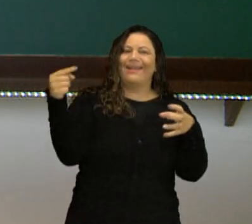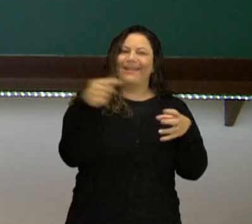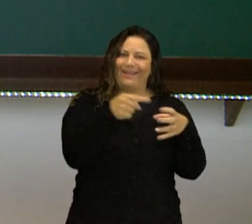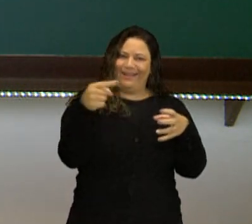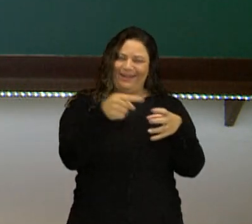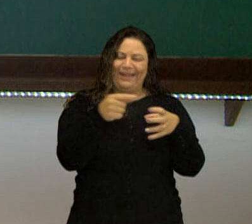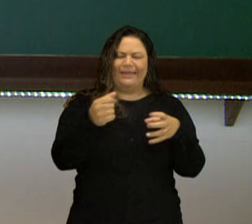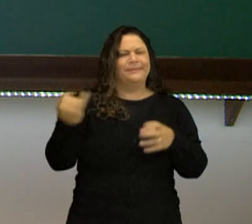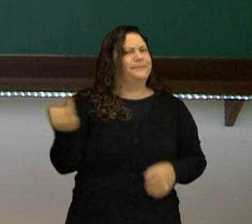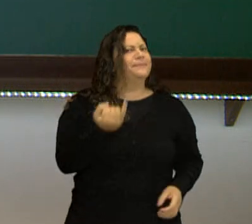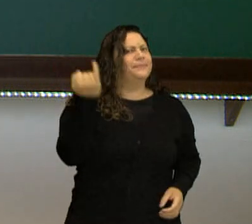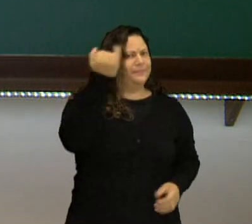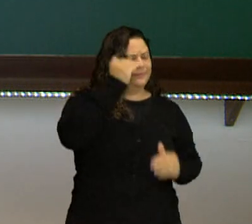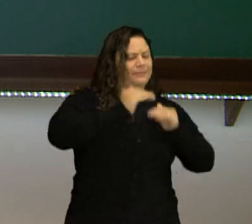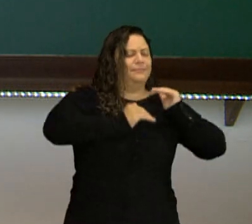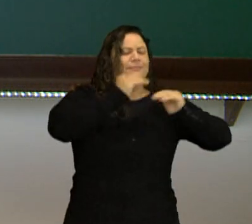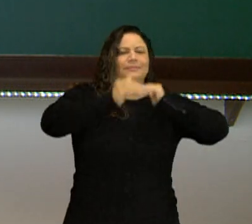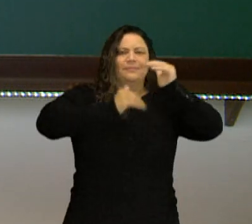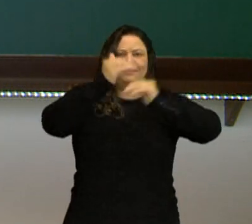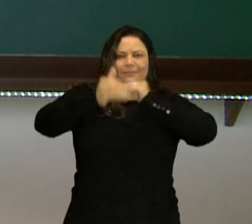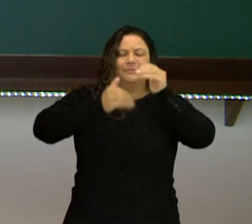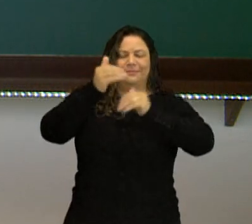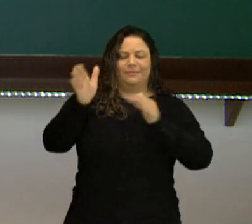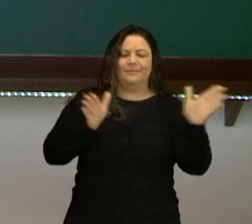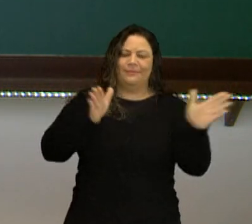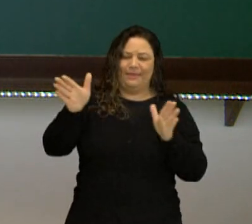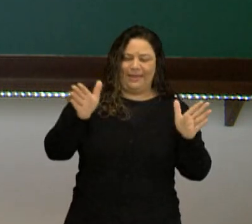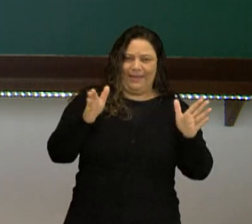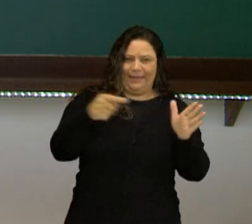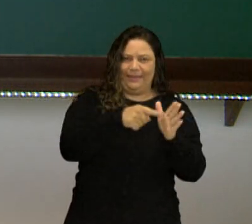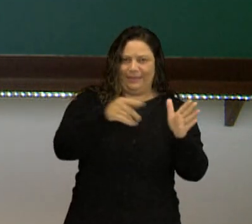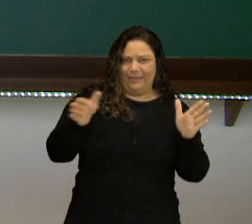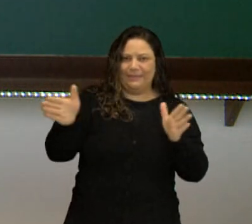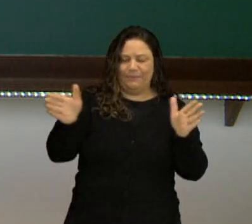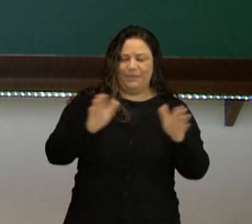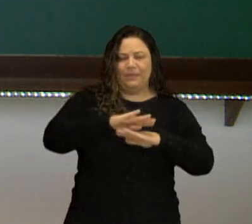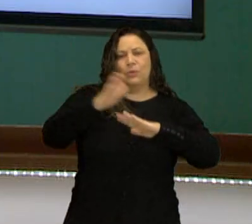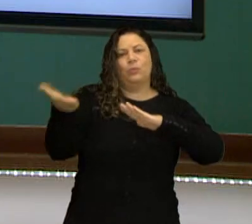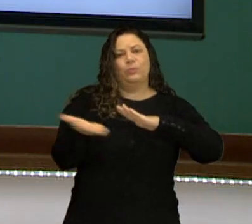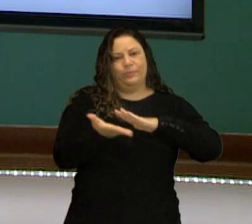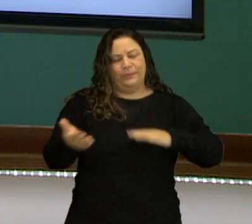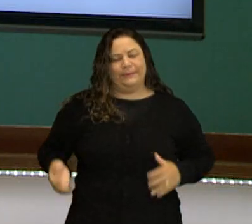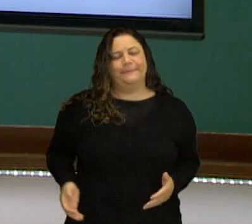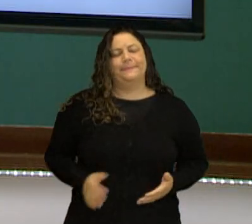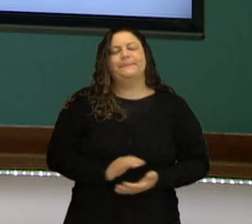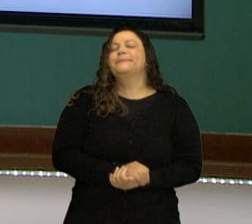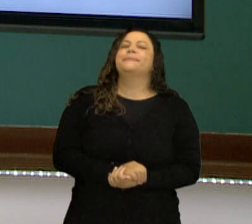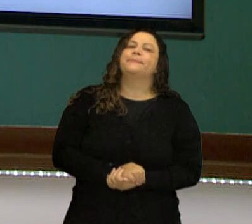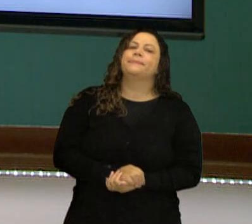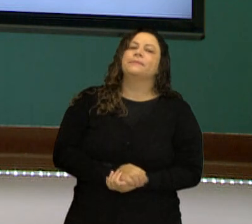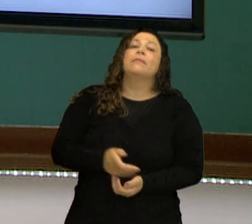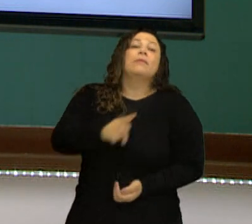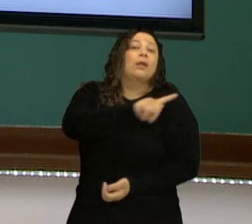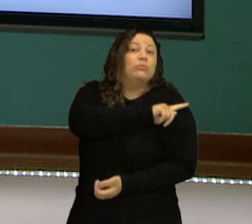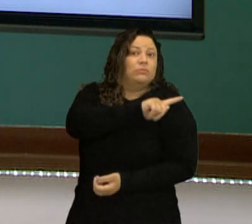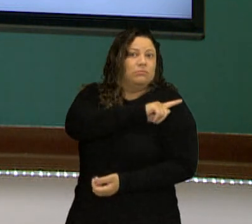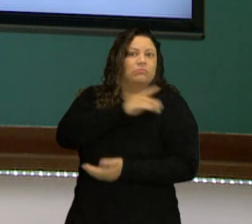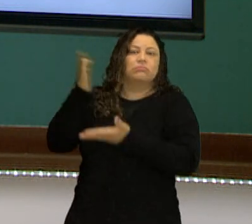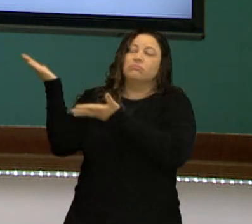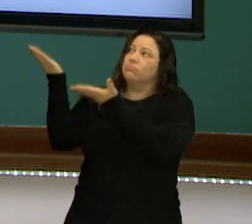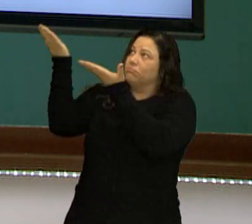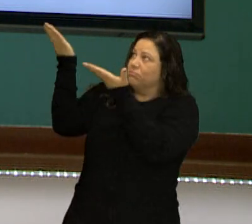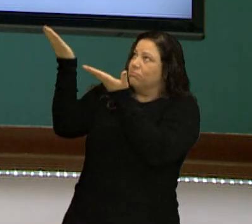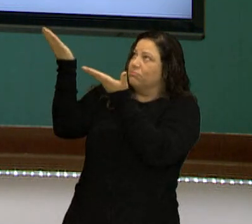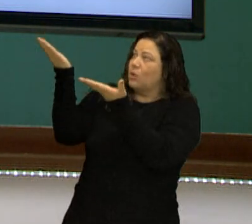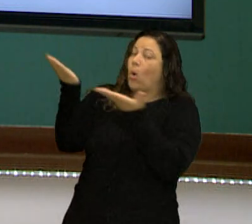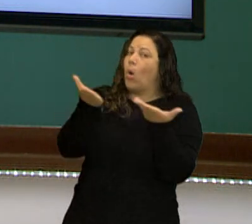tão importante para o desenvolvimento da Idade Moderna. Eu trago aqui para vocês, pessoal do 7º ano, se